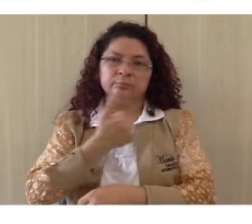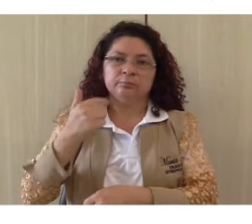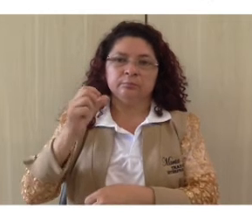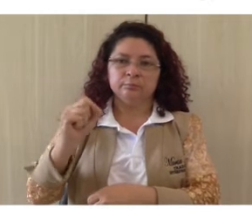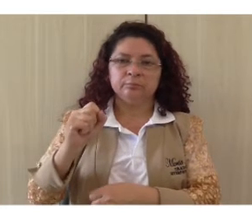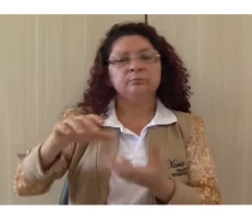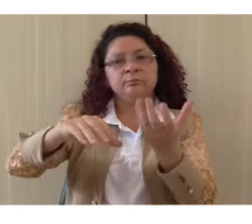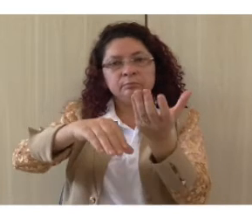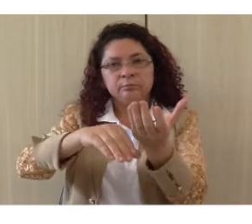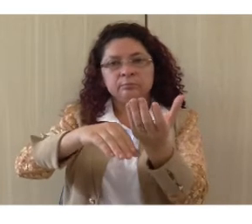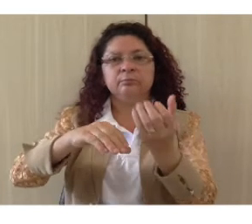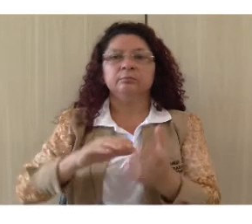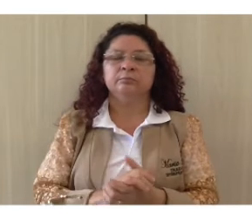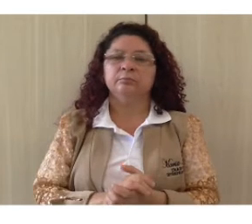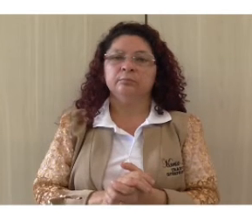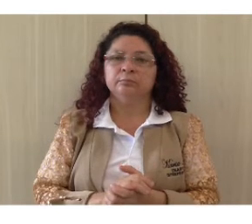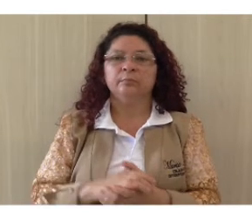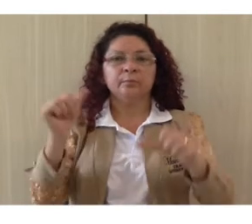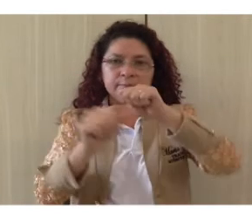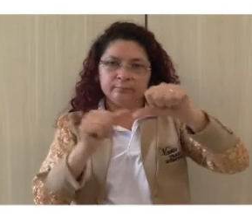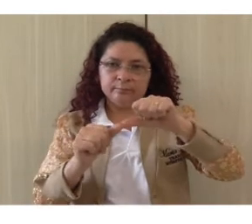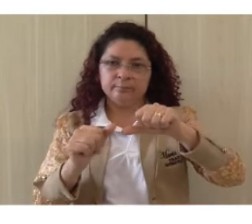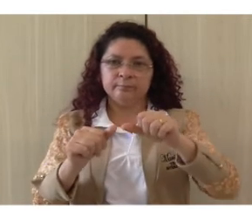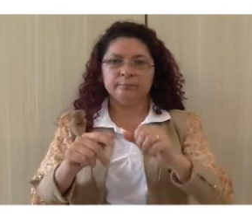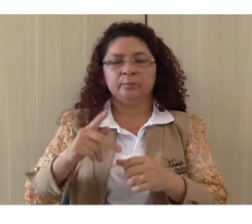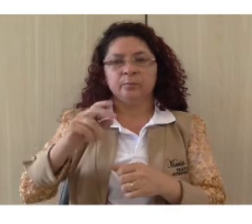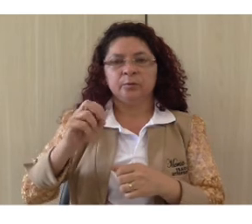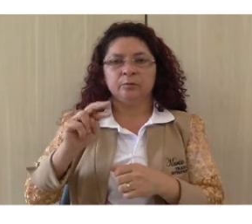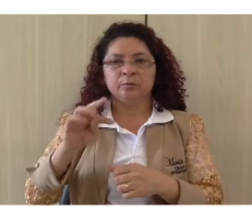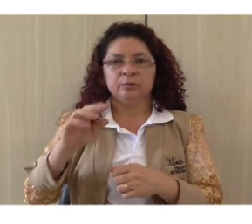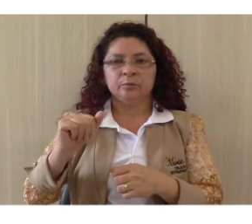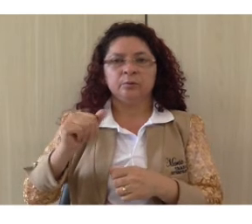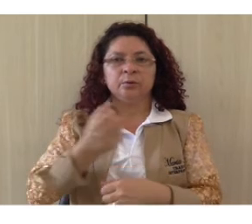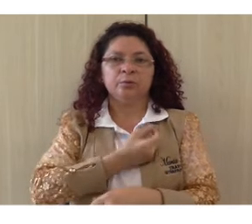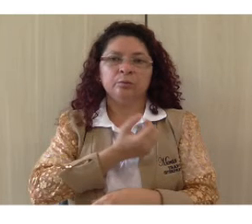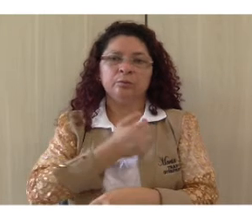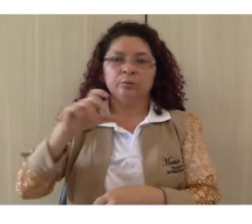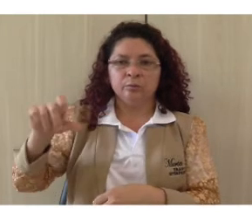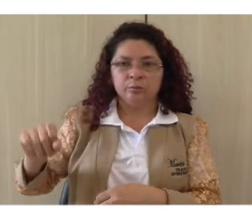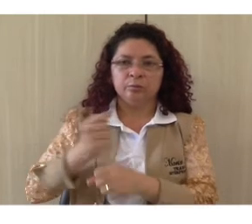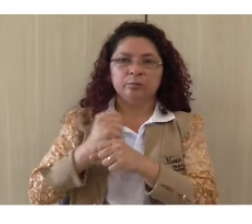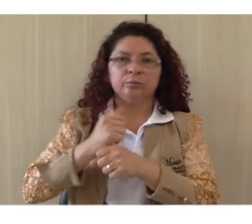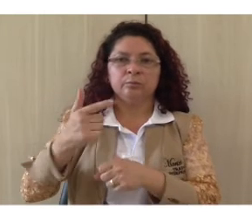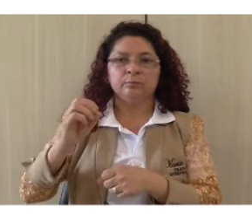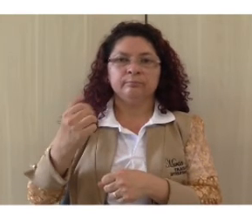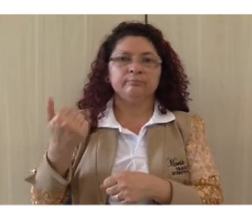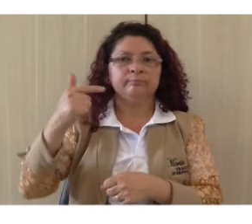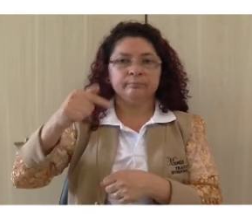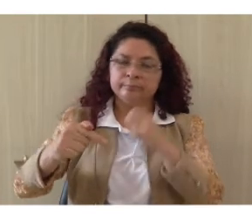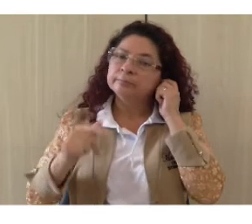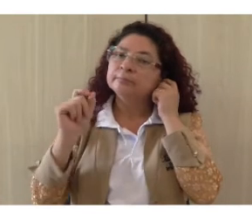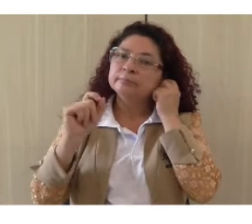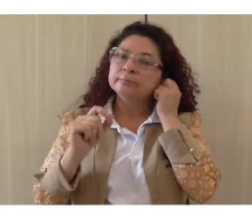do Ministério da Educação, alterada pela Portaria número 9, de 2017, os